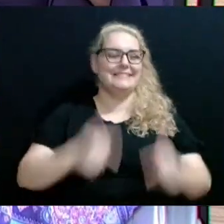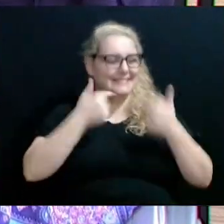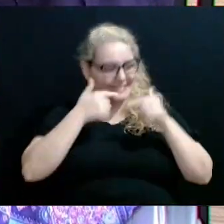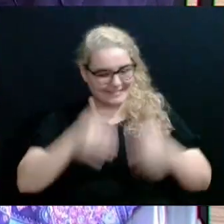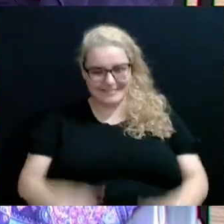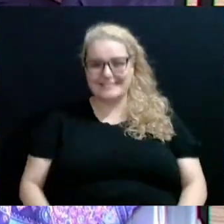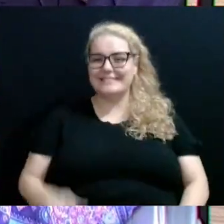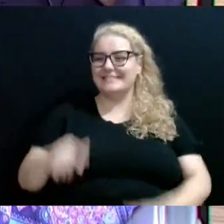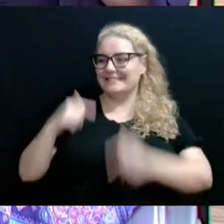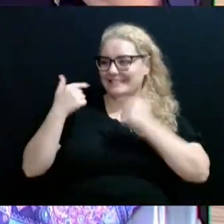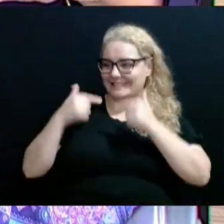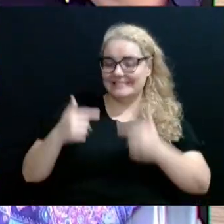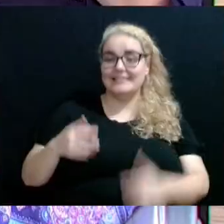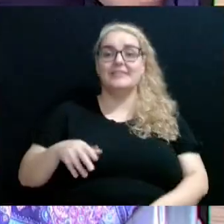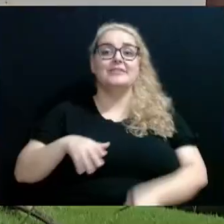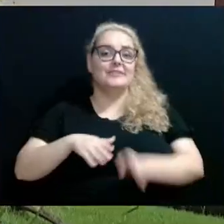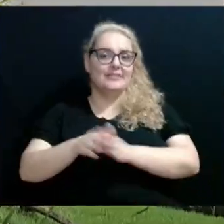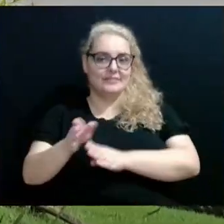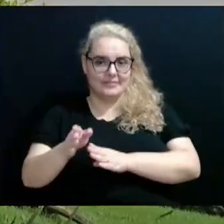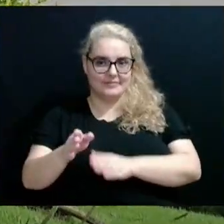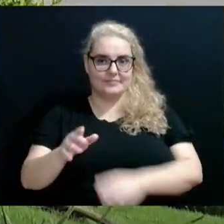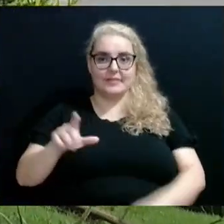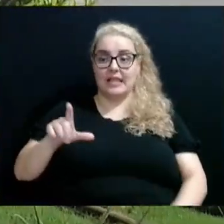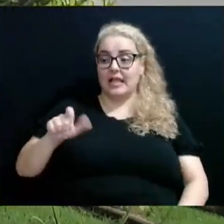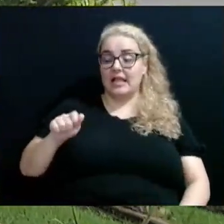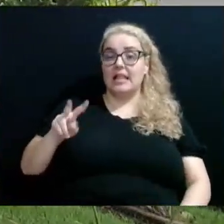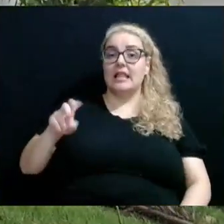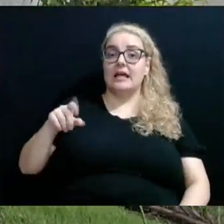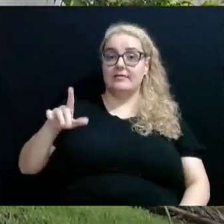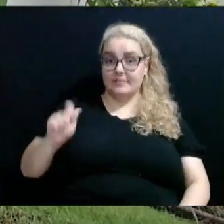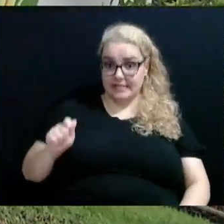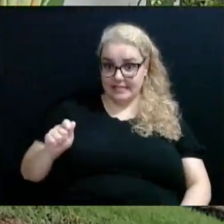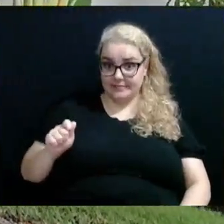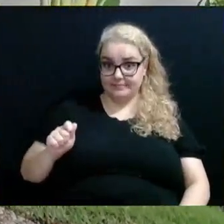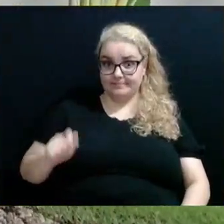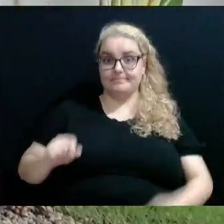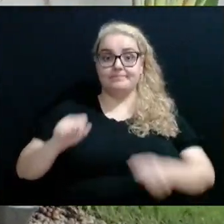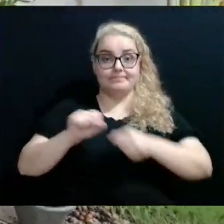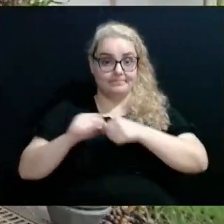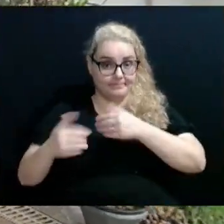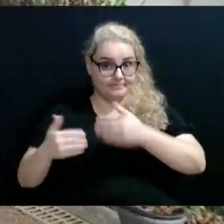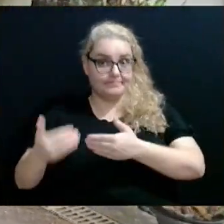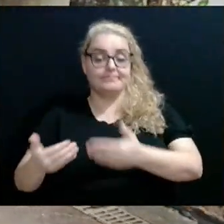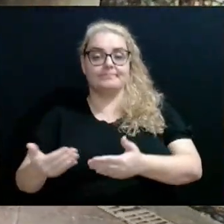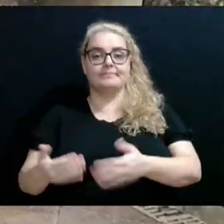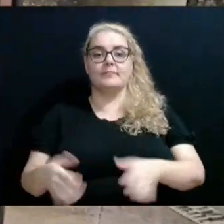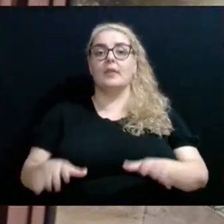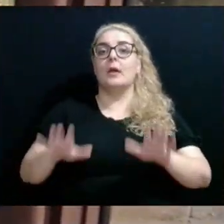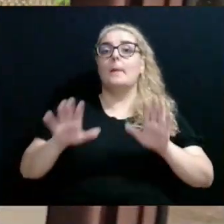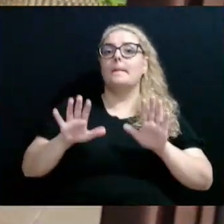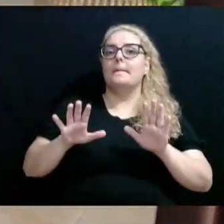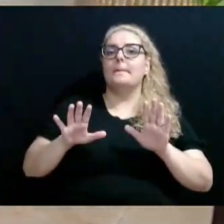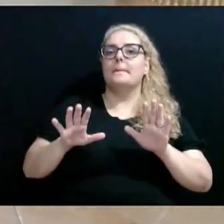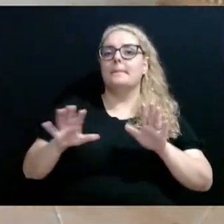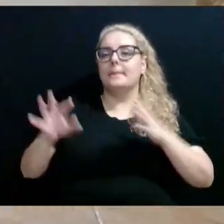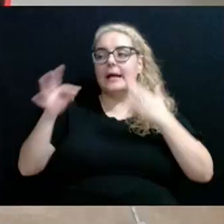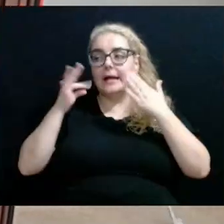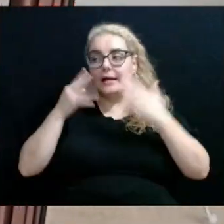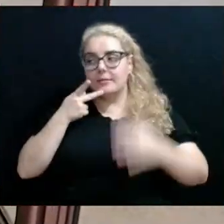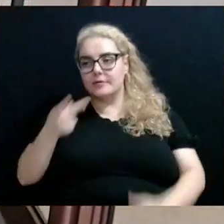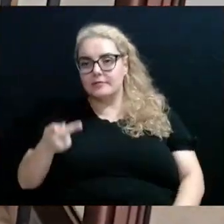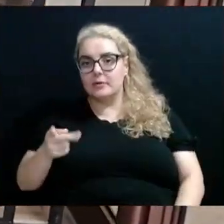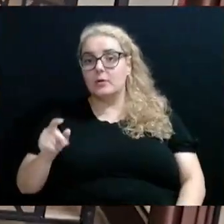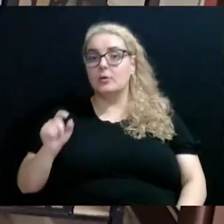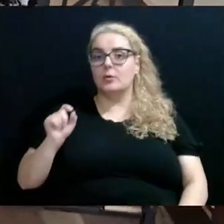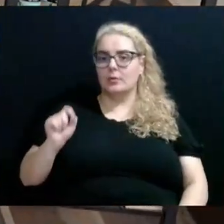vê muito de recomendação é a lavanda. A lavanda, ela faz esse processo. Mas aí vem a terapeuta falar para você o quê?